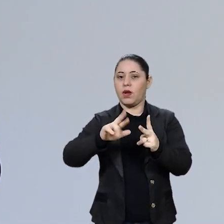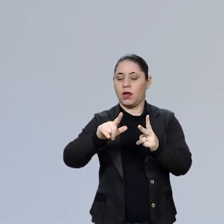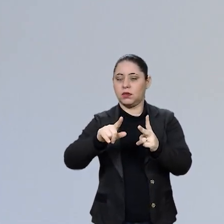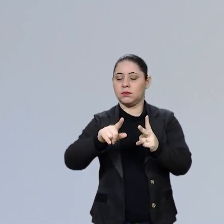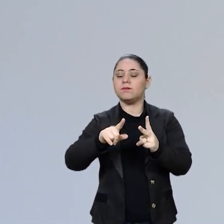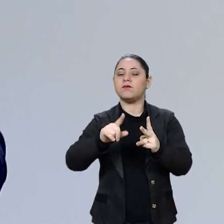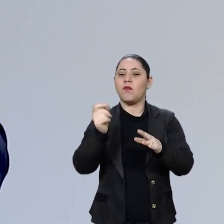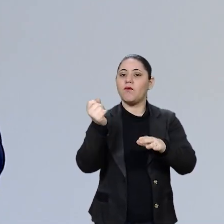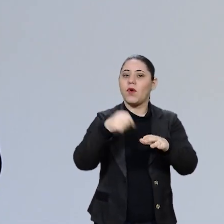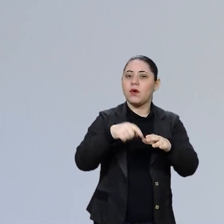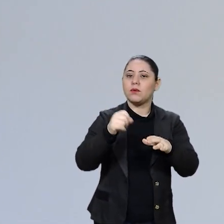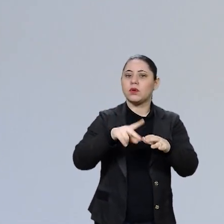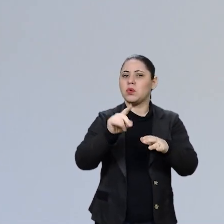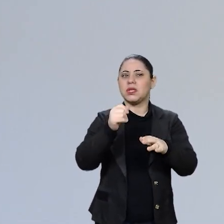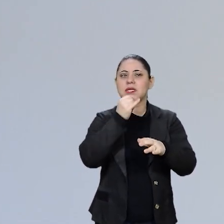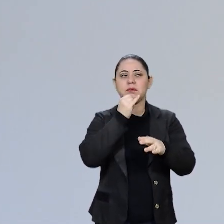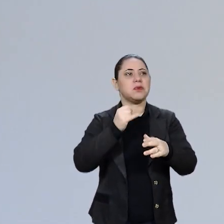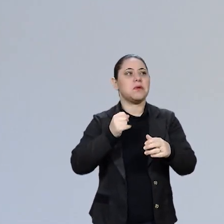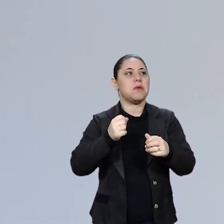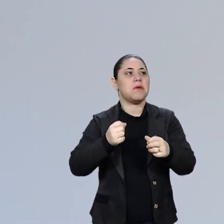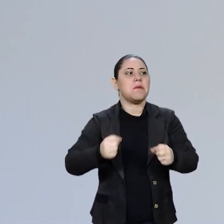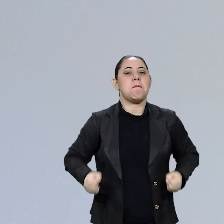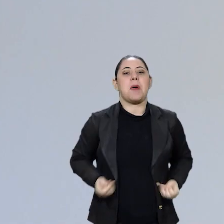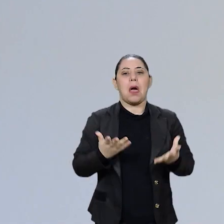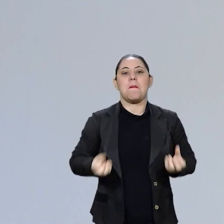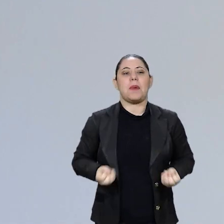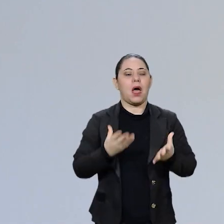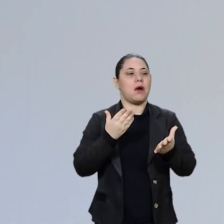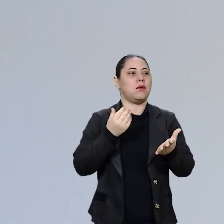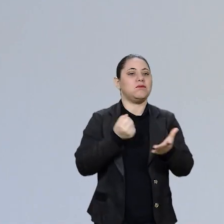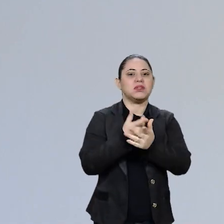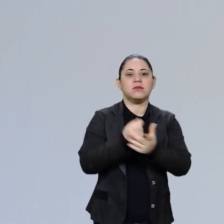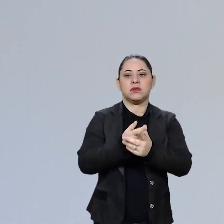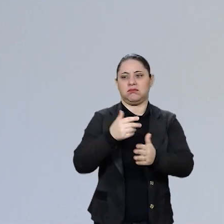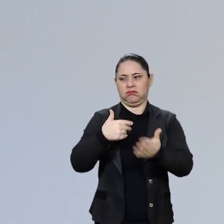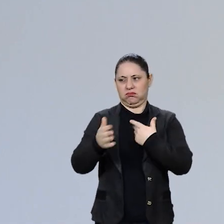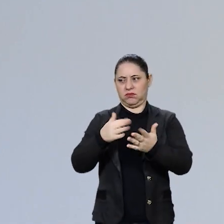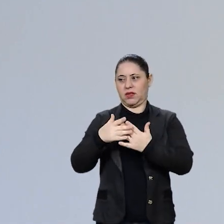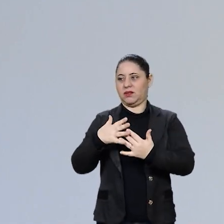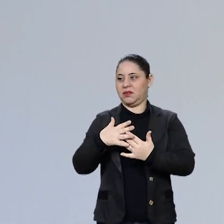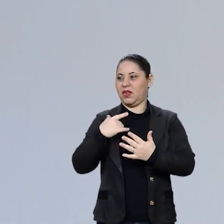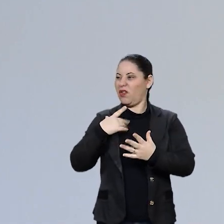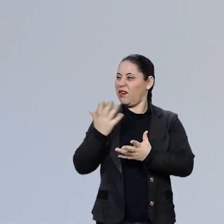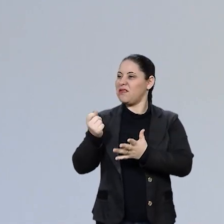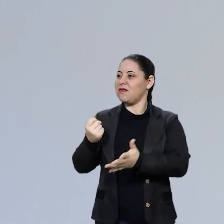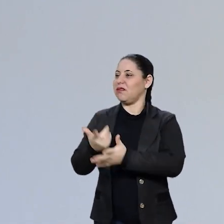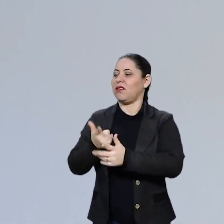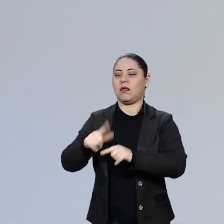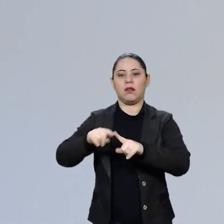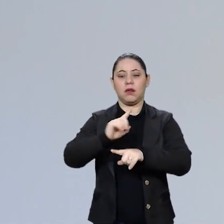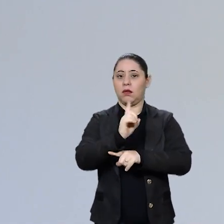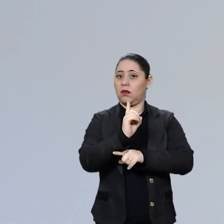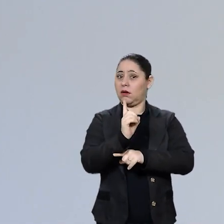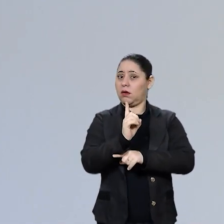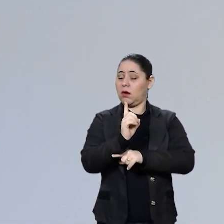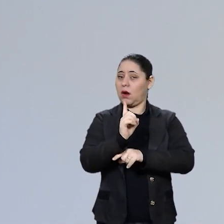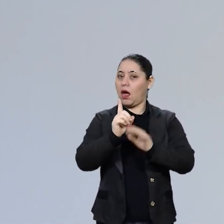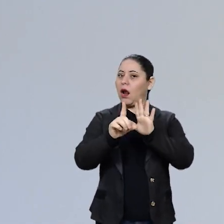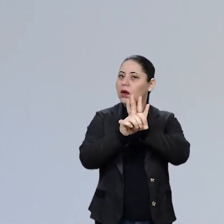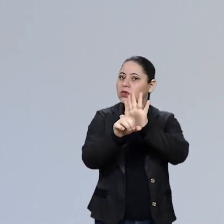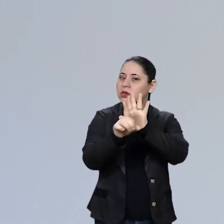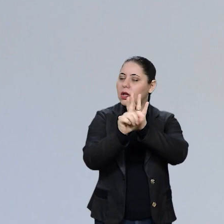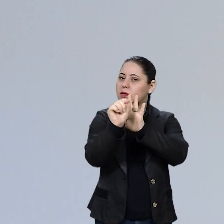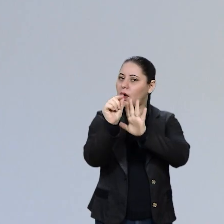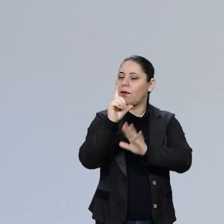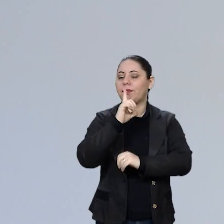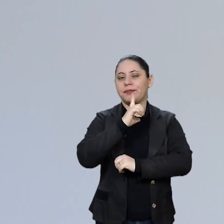bel prazer. Então, ali na legislação que prevê ambos os fundos, tem regras a serem cumpridas. Uma delas